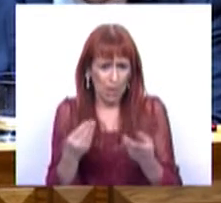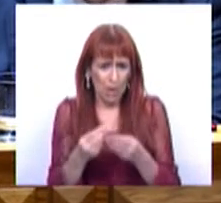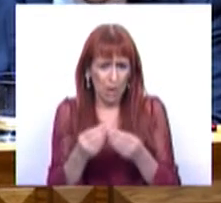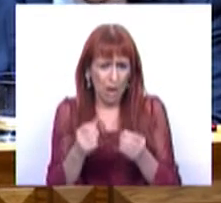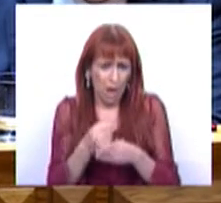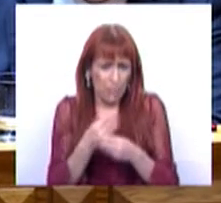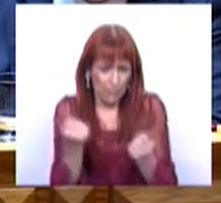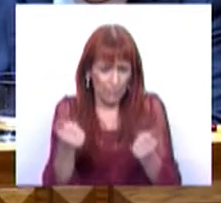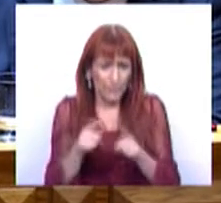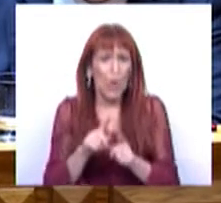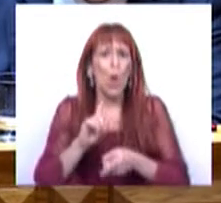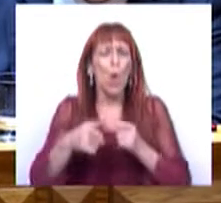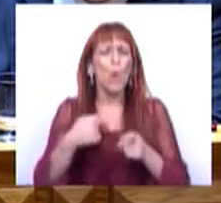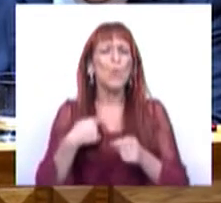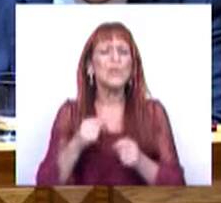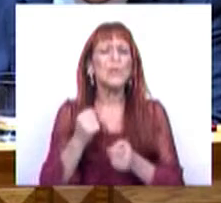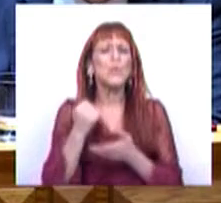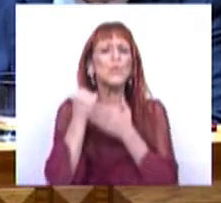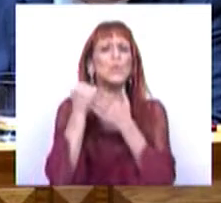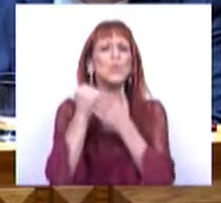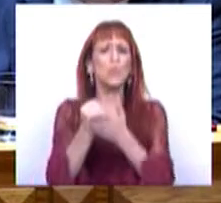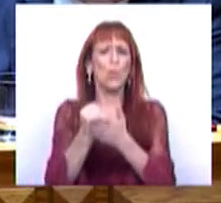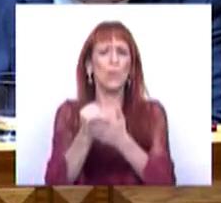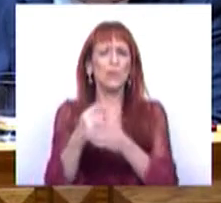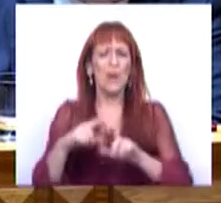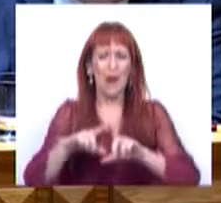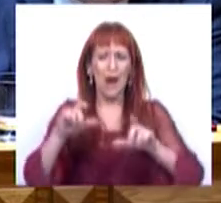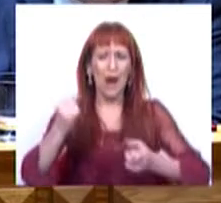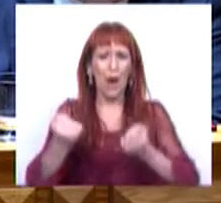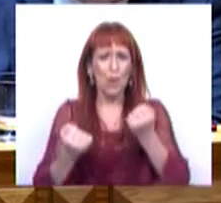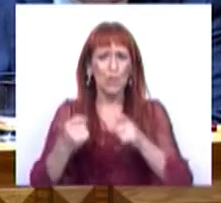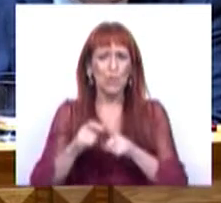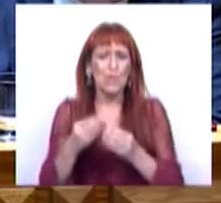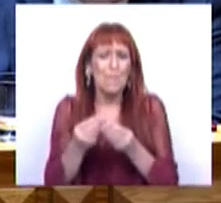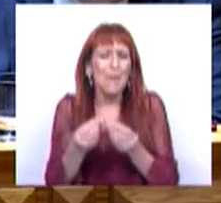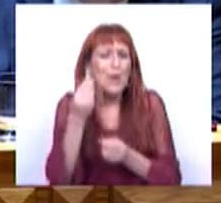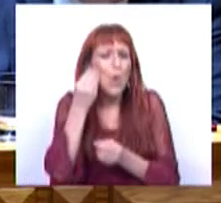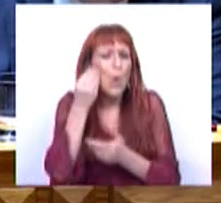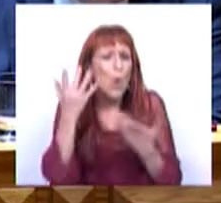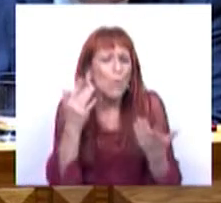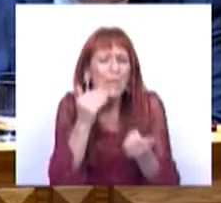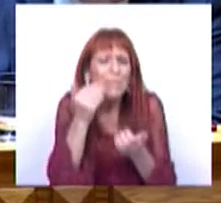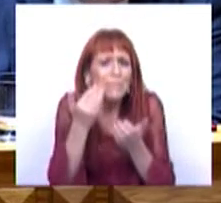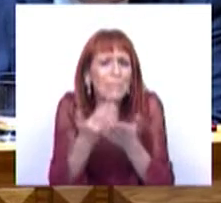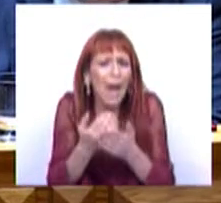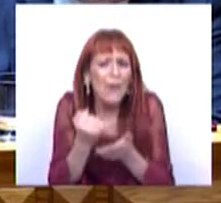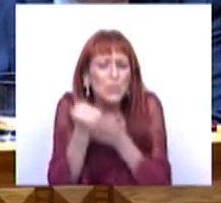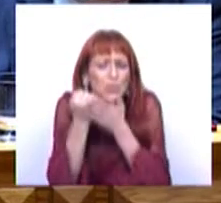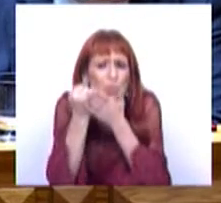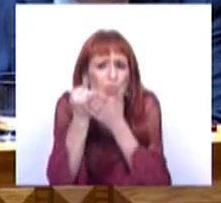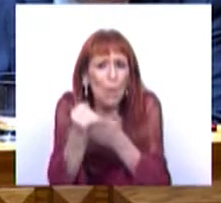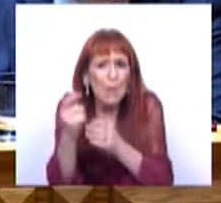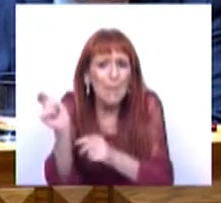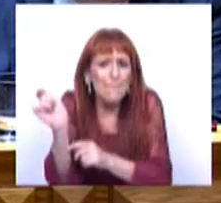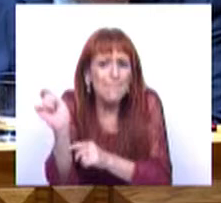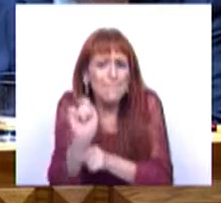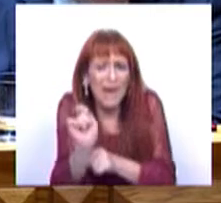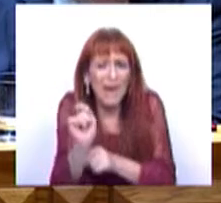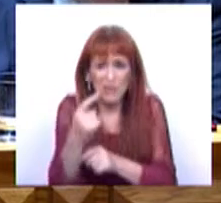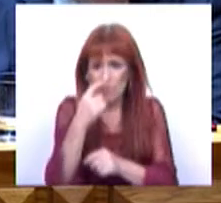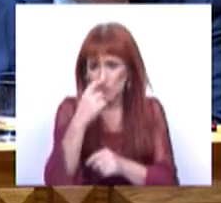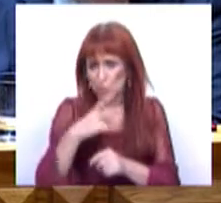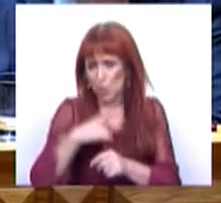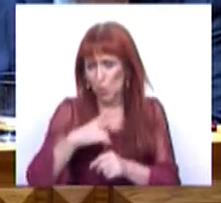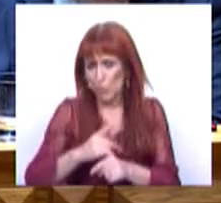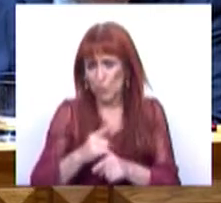E, portanto, aquilo que é o subsídio, o autovoucher foi um meio para dar o subsídio mensal aos